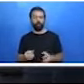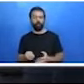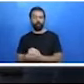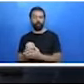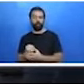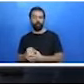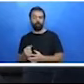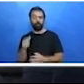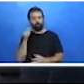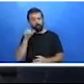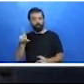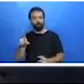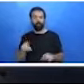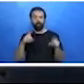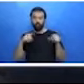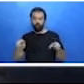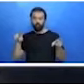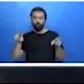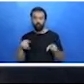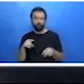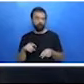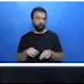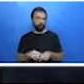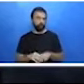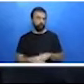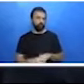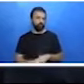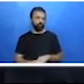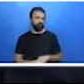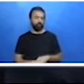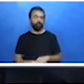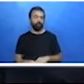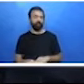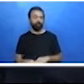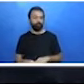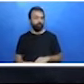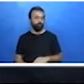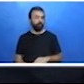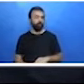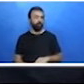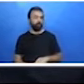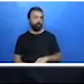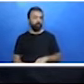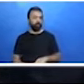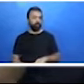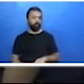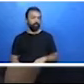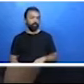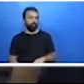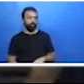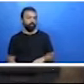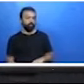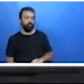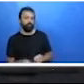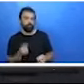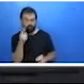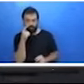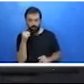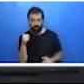atrás? Se essa é a forte, o que as outras são? Ah, tá. Olha lá.